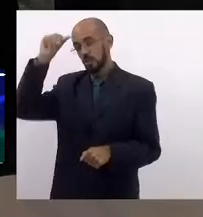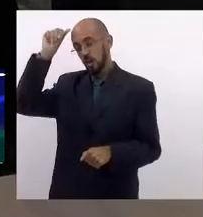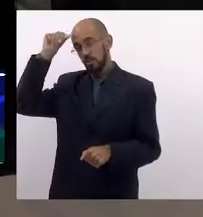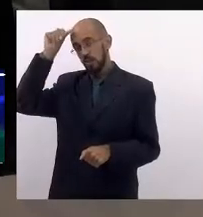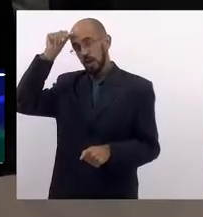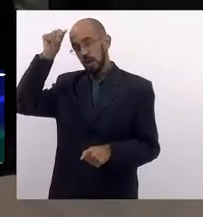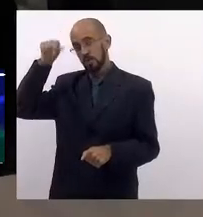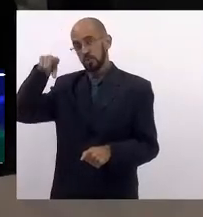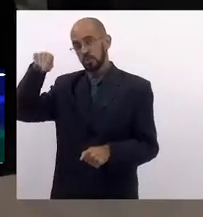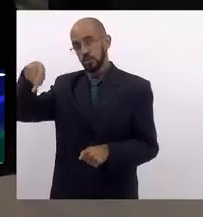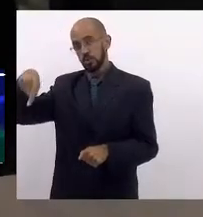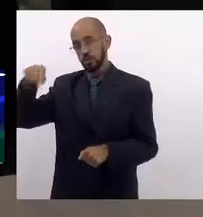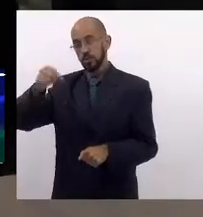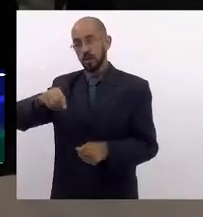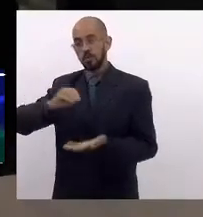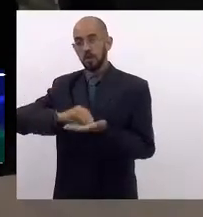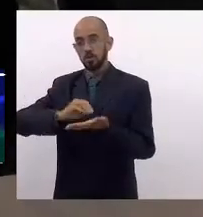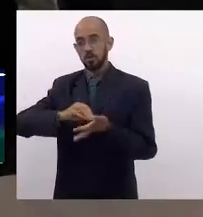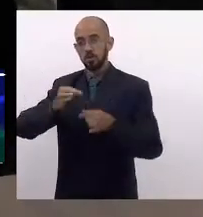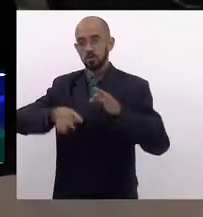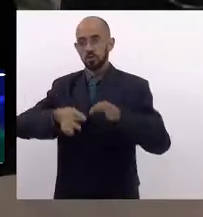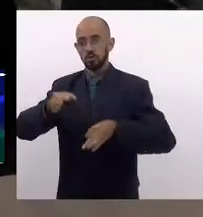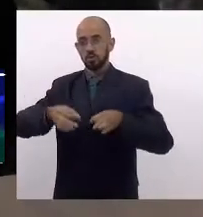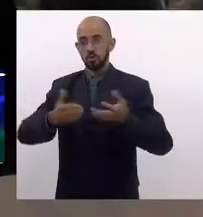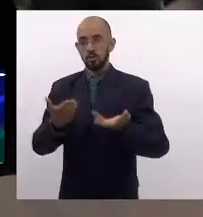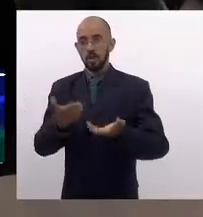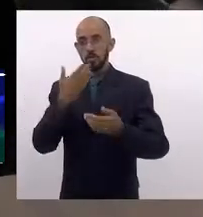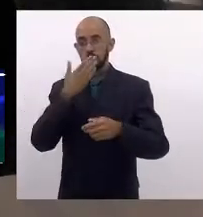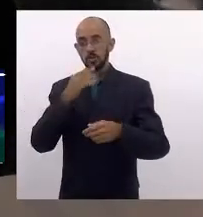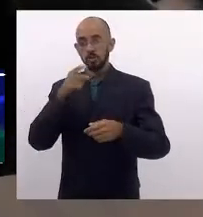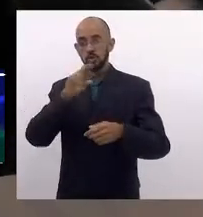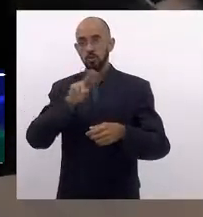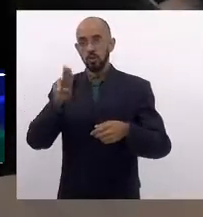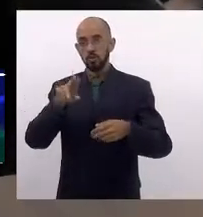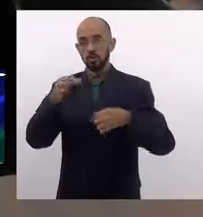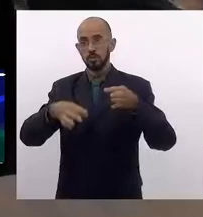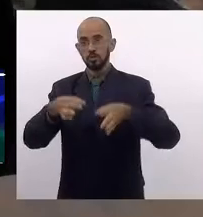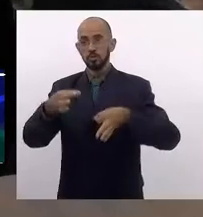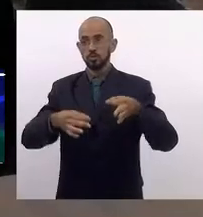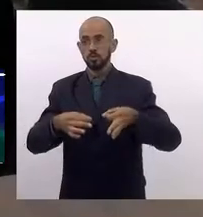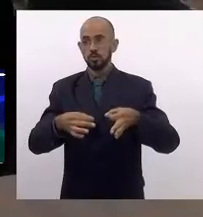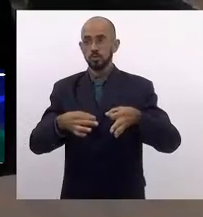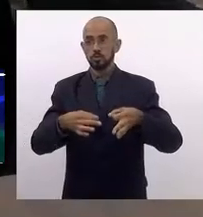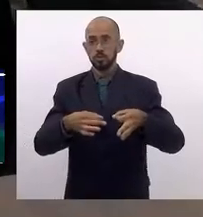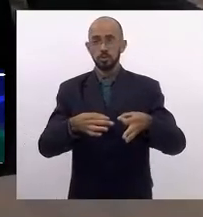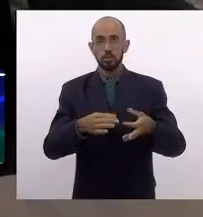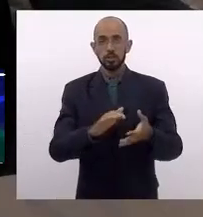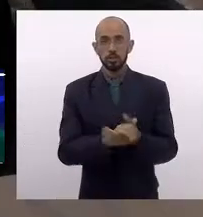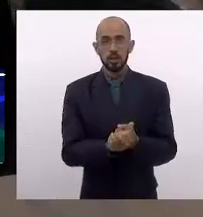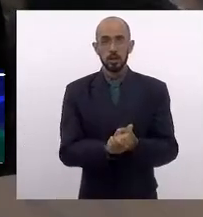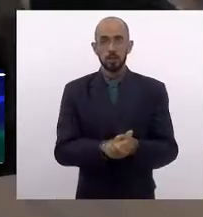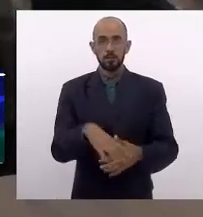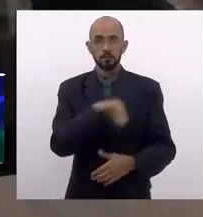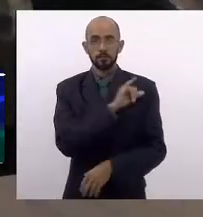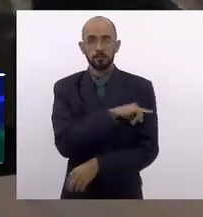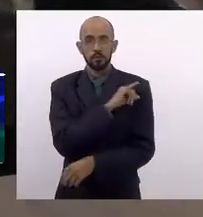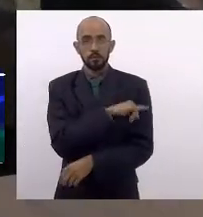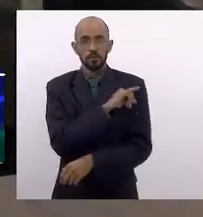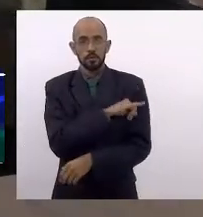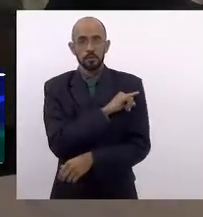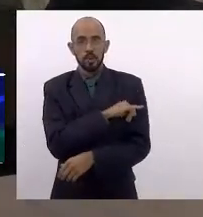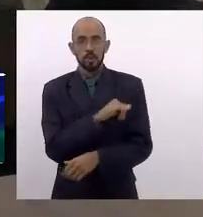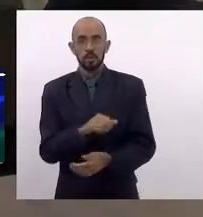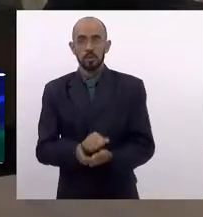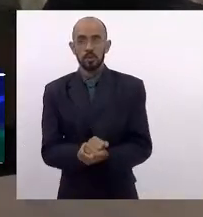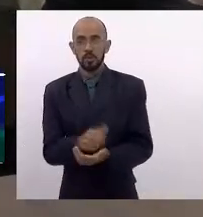e é por esta o que eu quero pedir em nome da justiça e o governador que está mudando o Rio de Janeiro o parecer